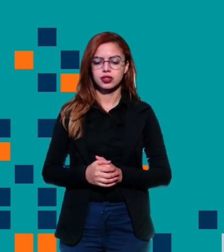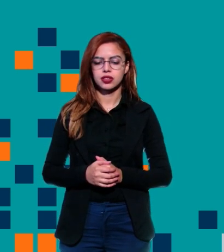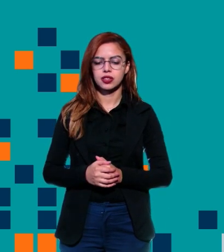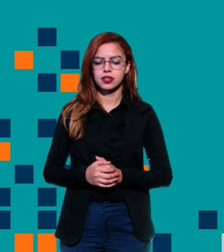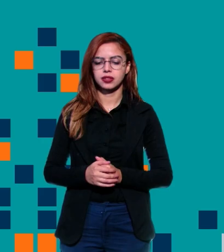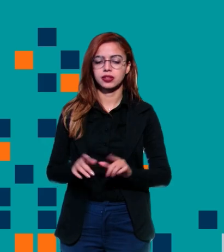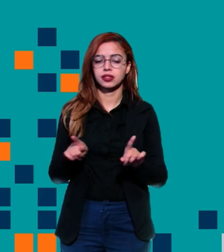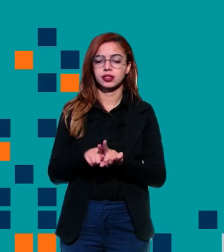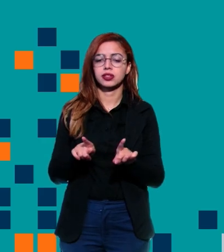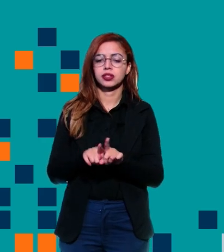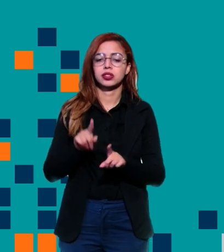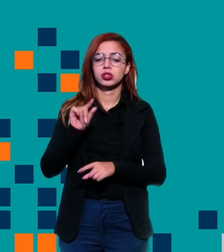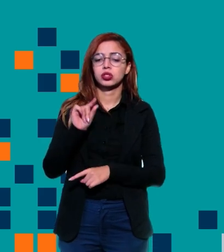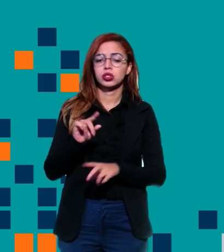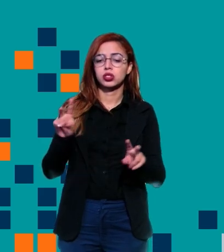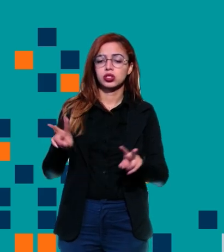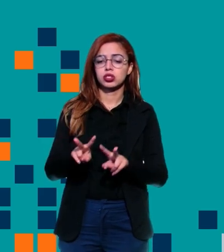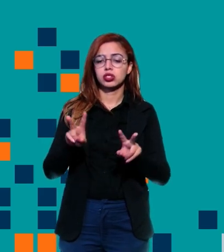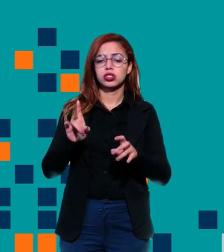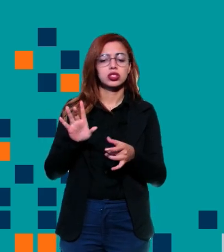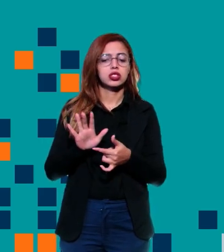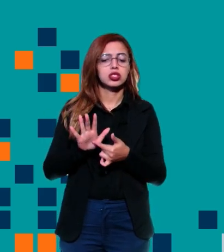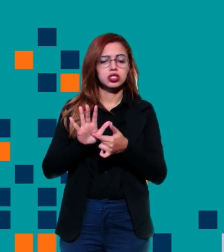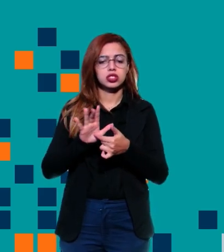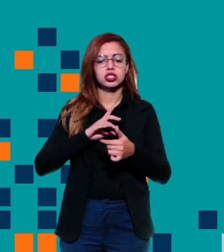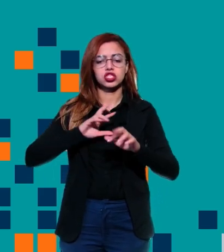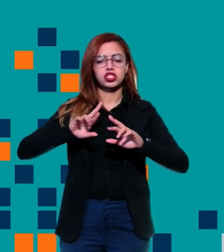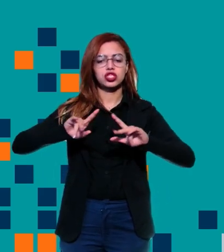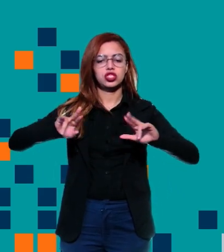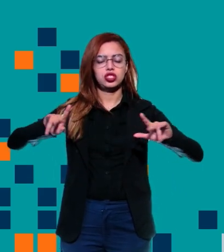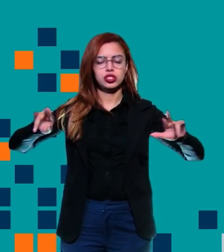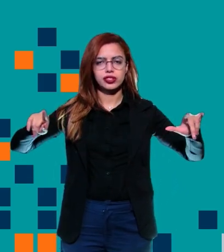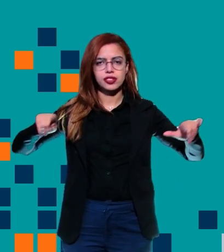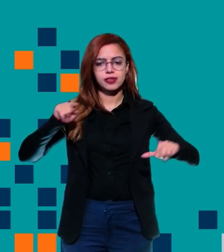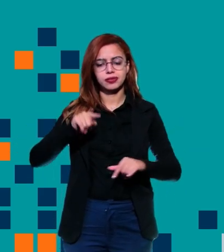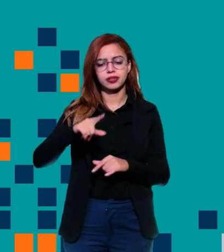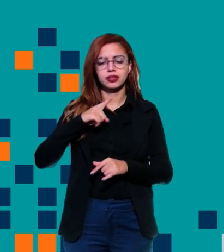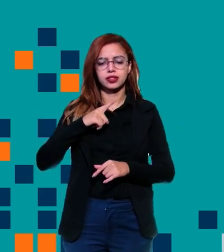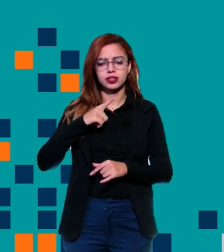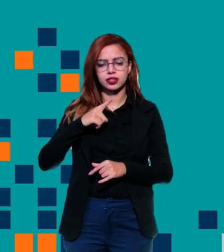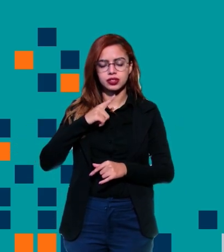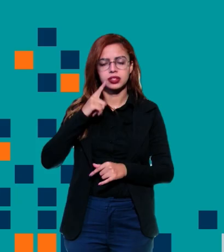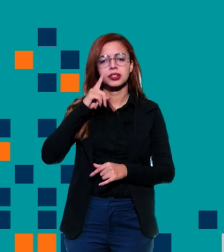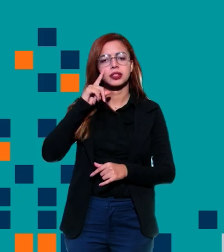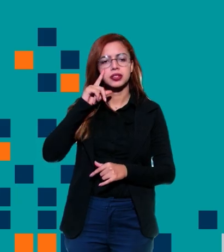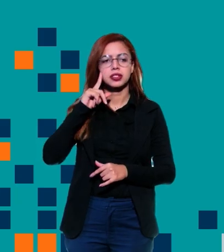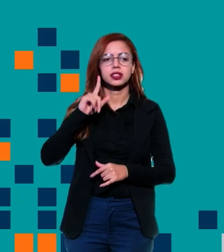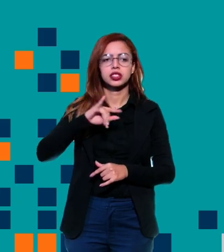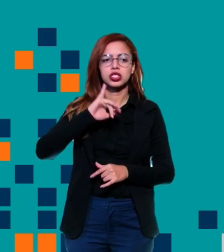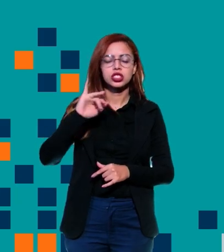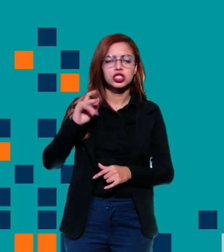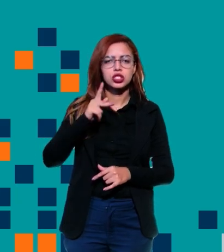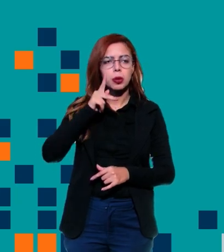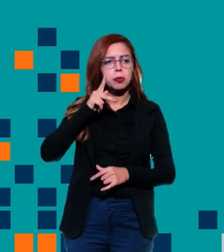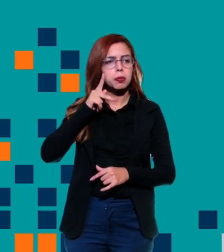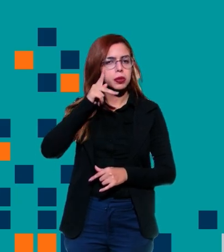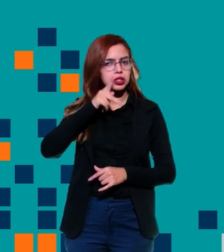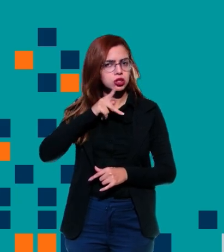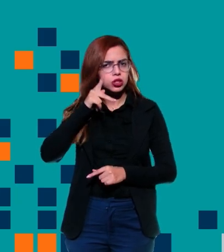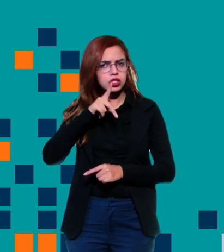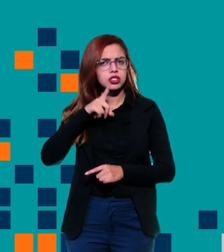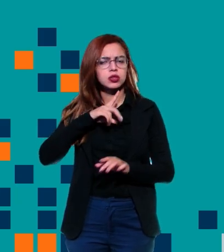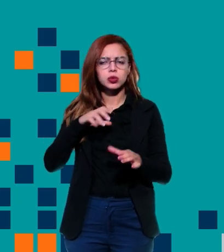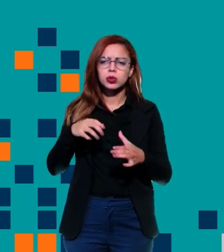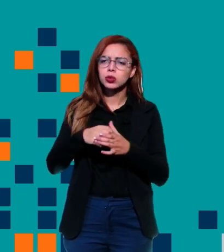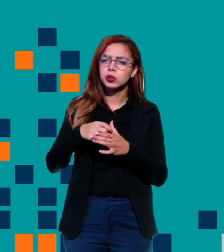Um pouquinho também só para mostrar a diversidade, esse aqui é o Hotel Tambaú, lá em João Pessoa, era um conjunto de projetos,